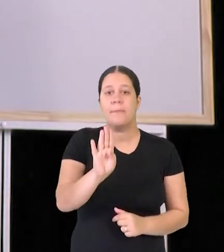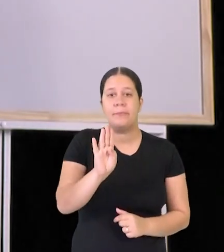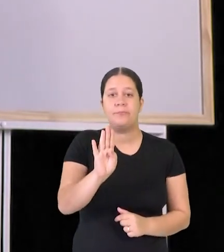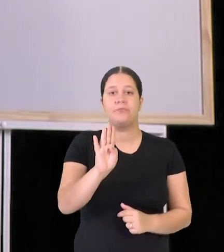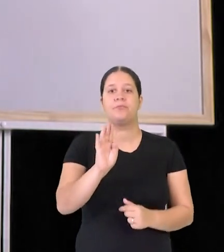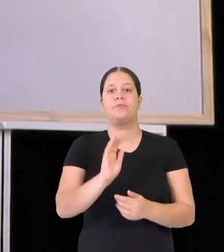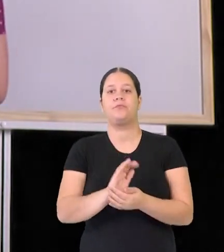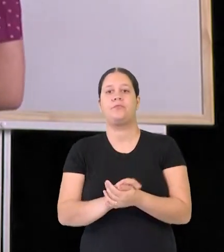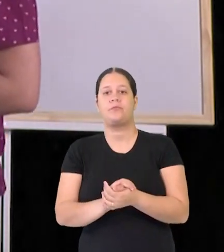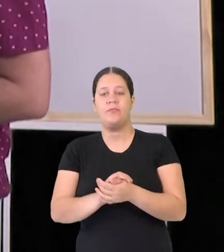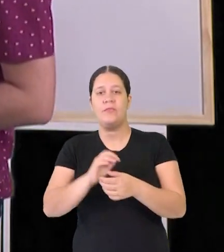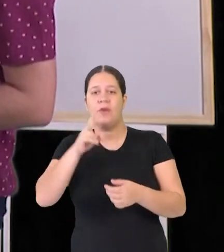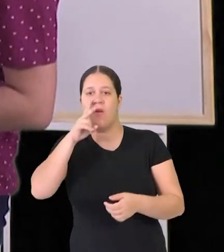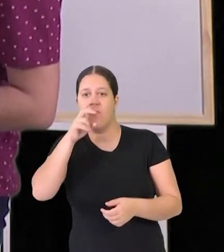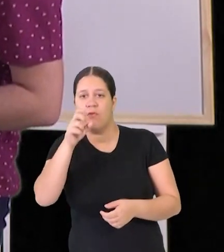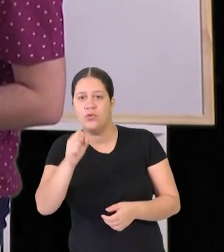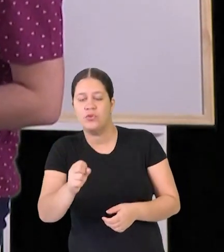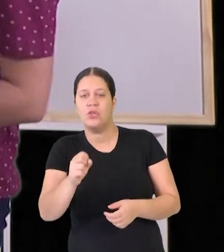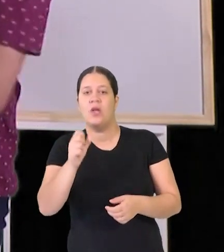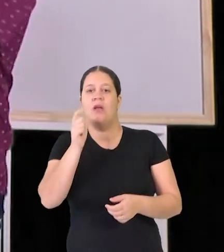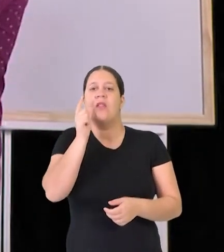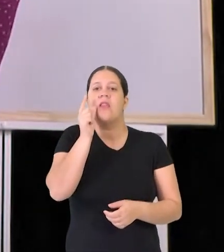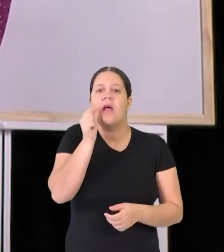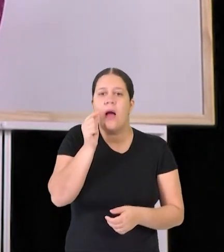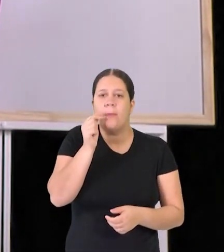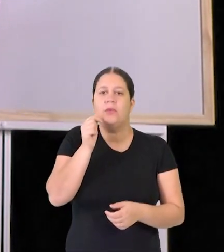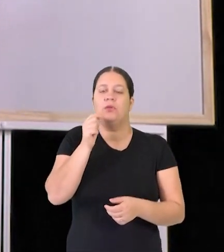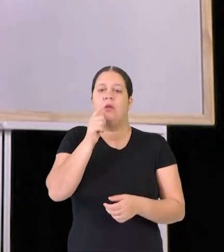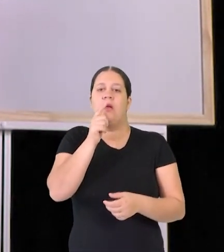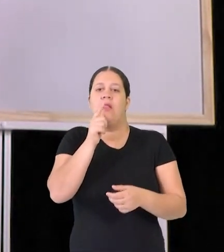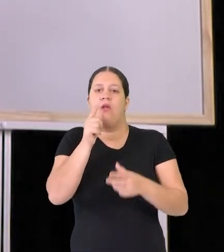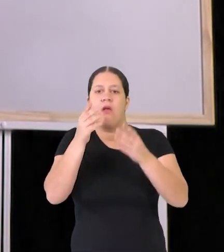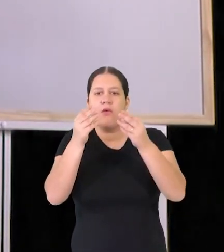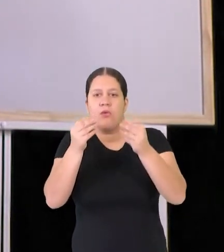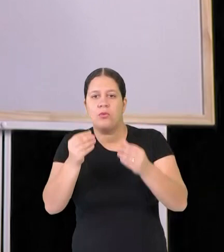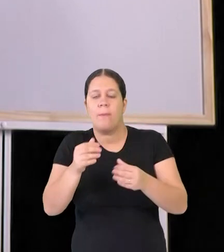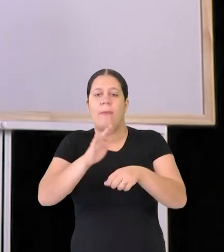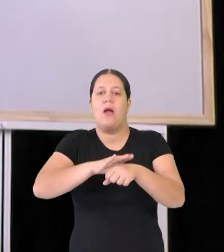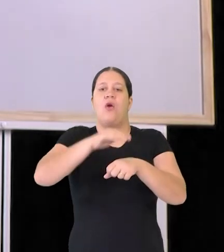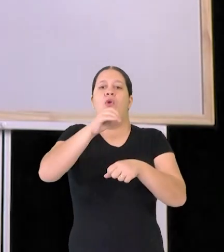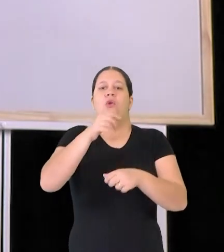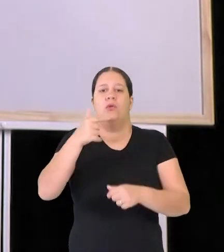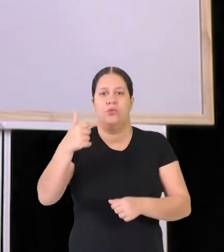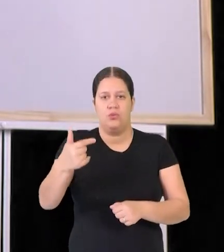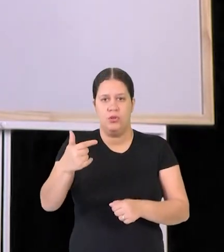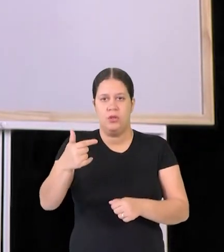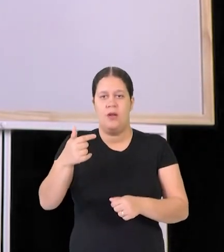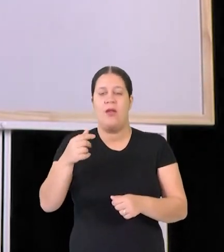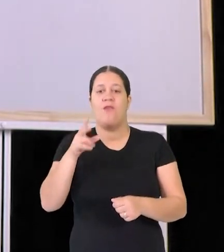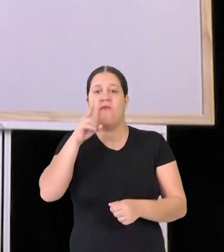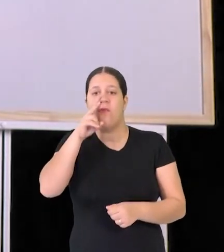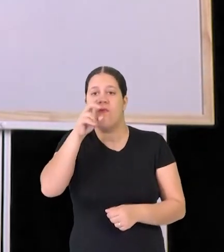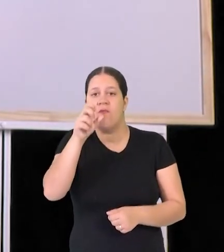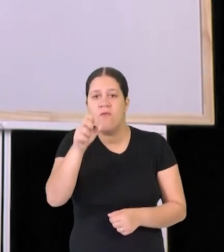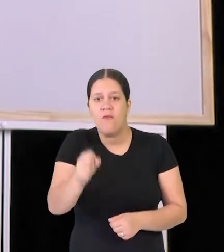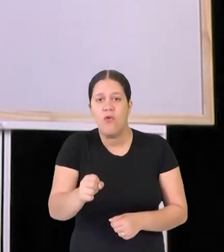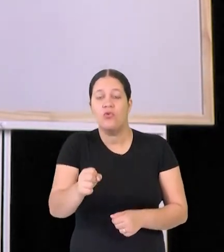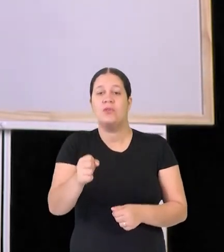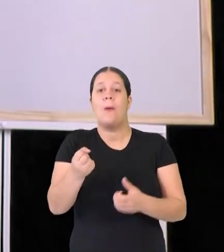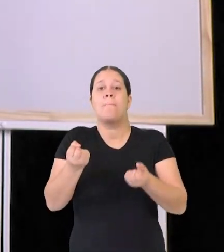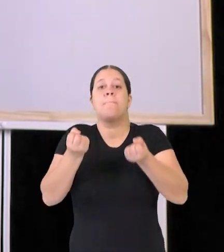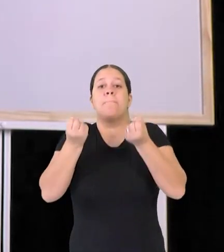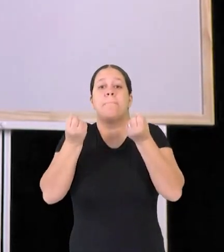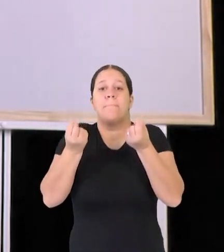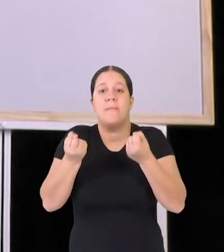B. A força que o lápis exerce sobre o líquido é maior em 1 do que em 2. Veja, a força exercida é a força